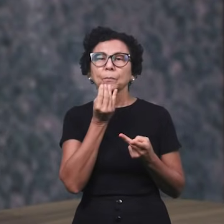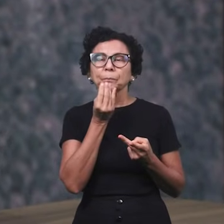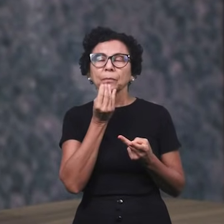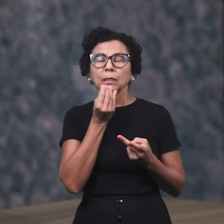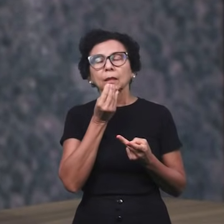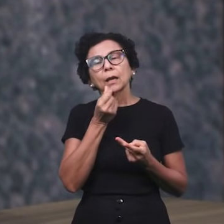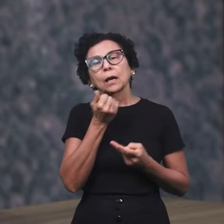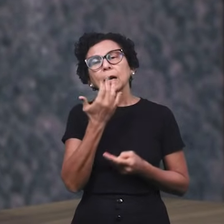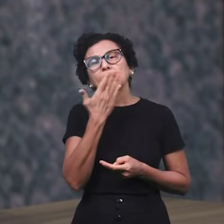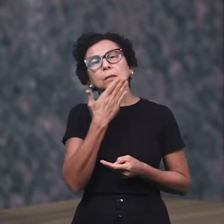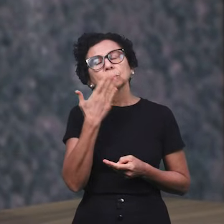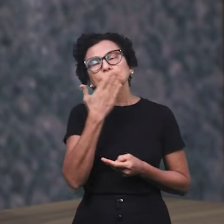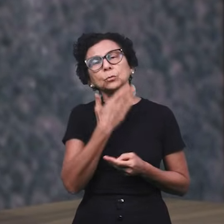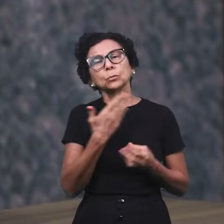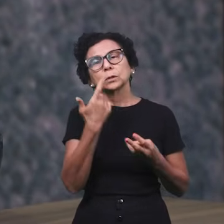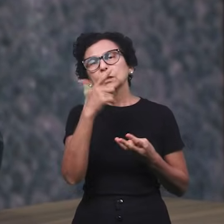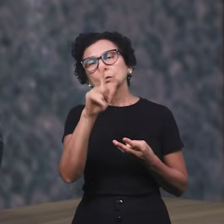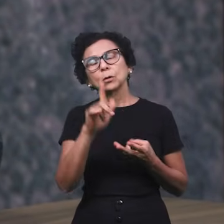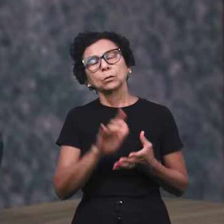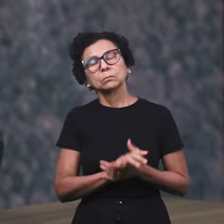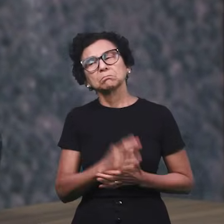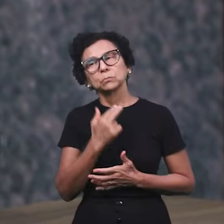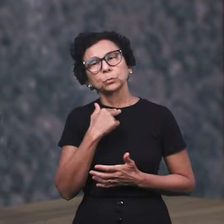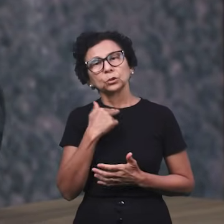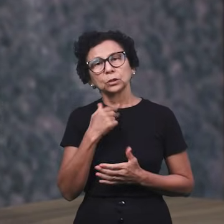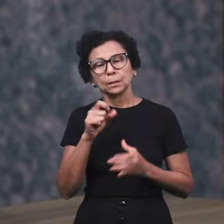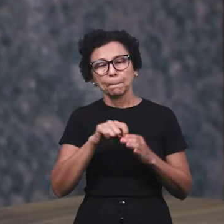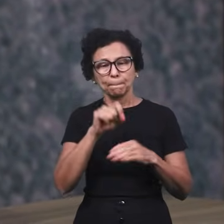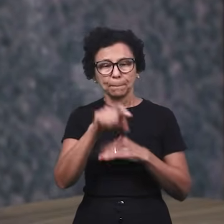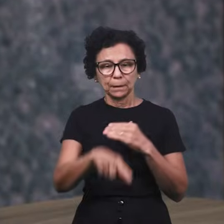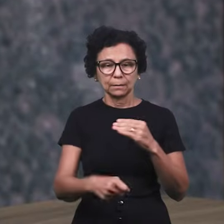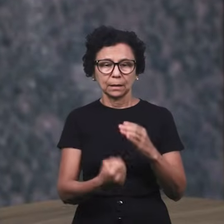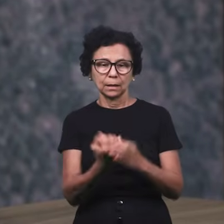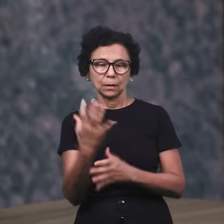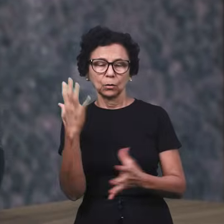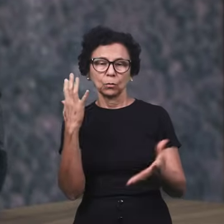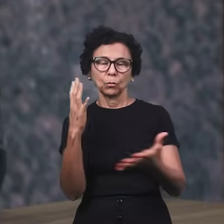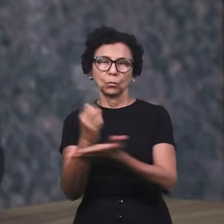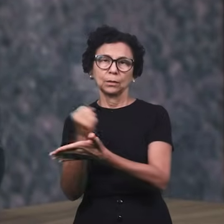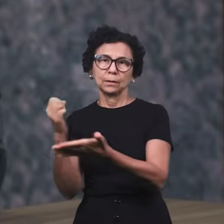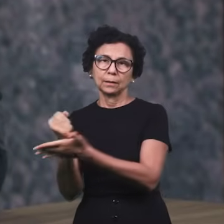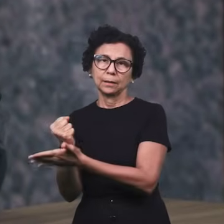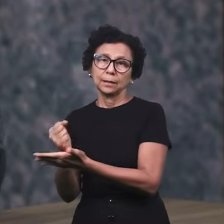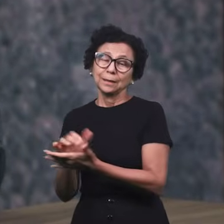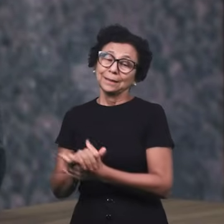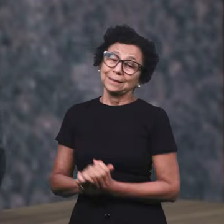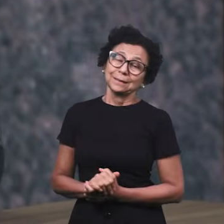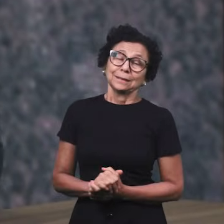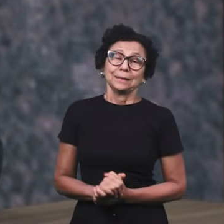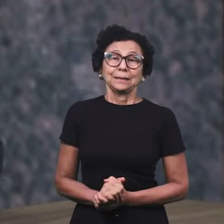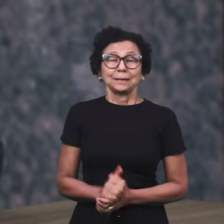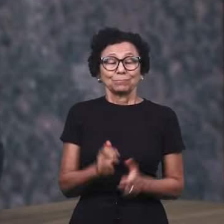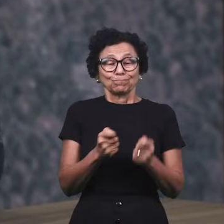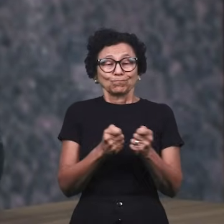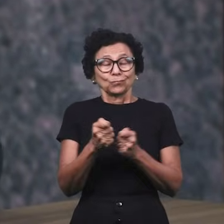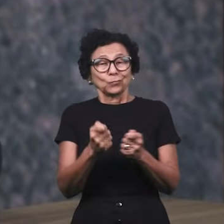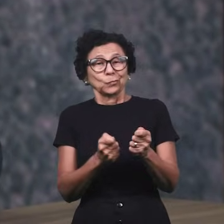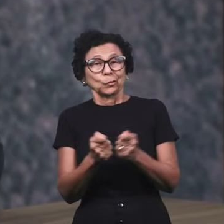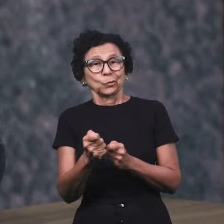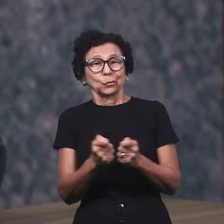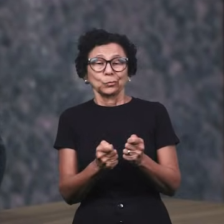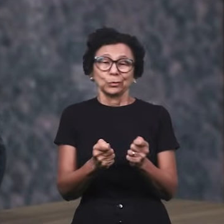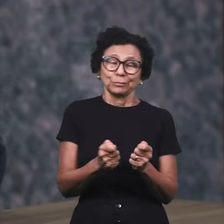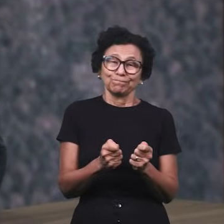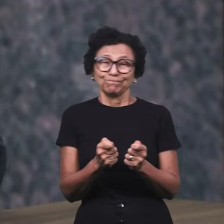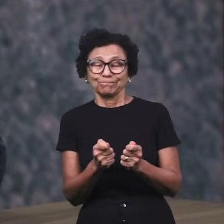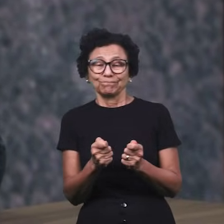interesse mercantilista para os ingleses, eles meio que deixaram essa região mais com menos controle. Havia uma certa negligência no